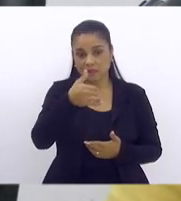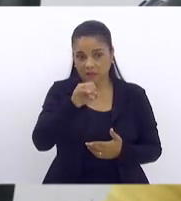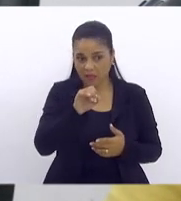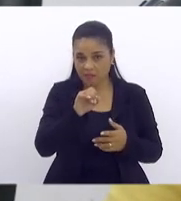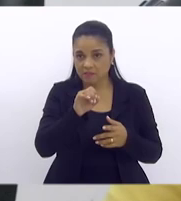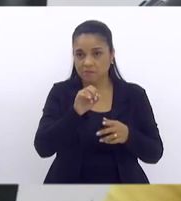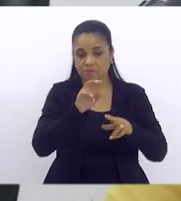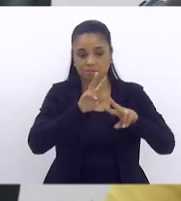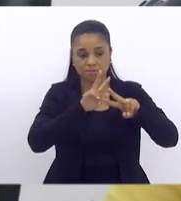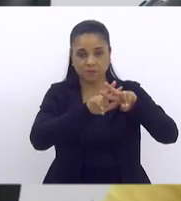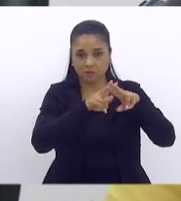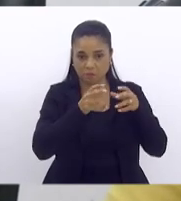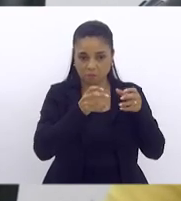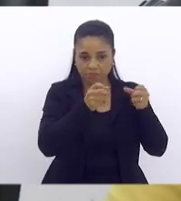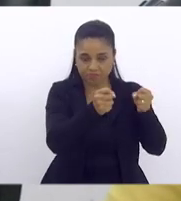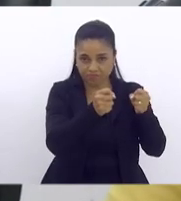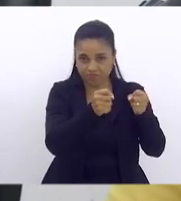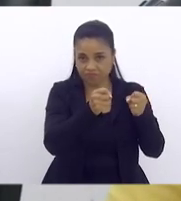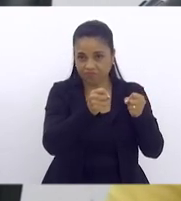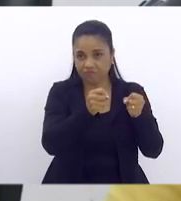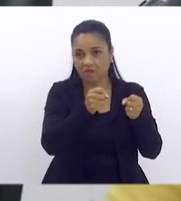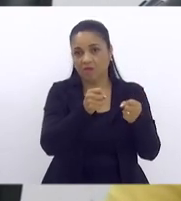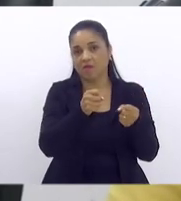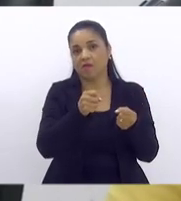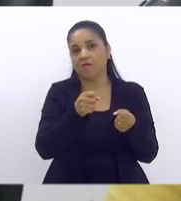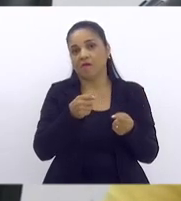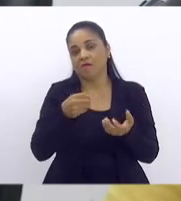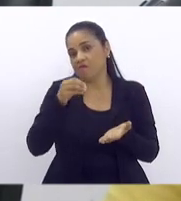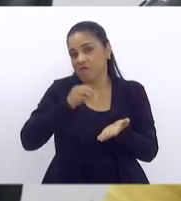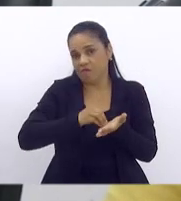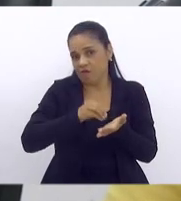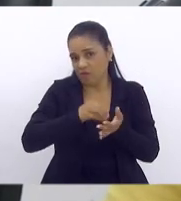10 bandidos na rua. É o primeiro ponto.